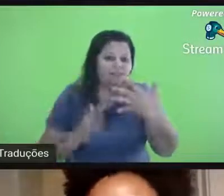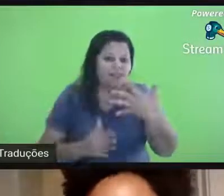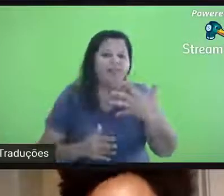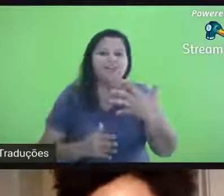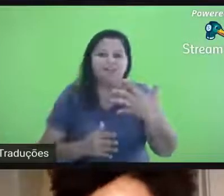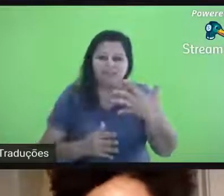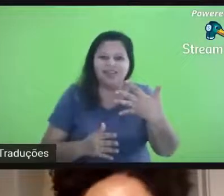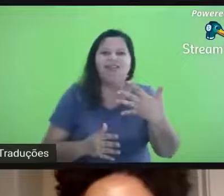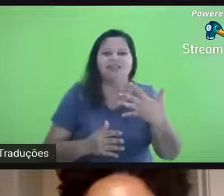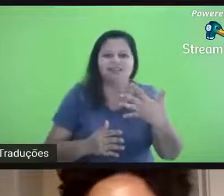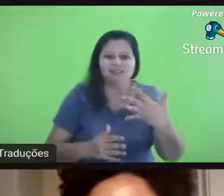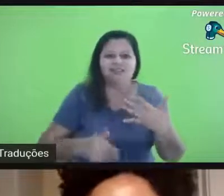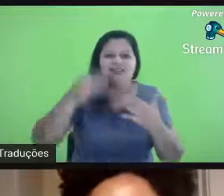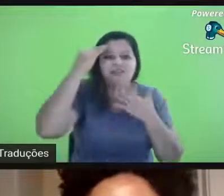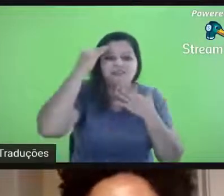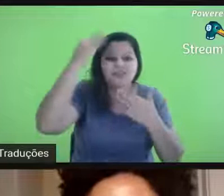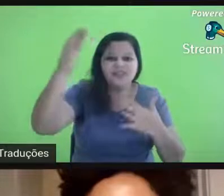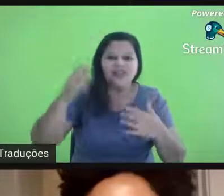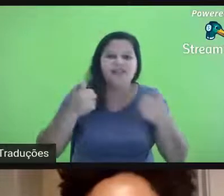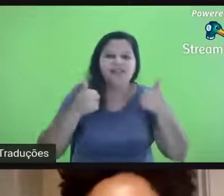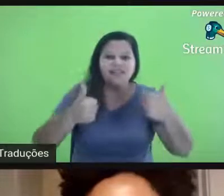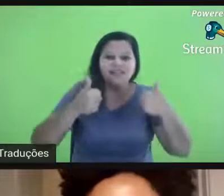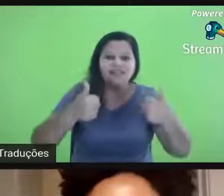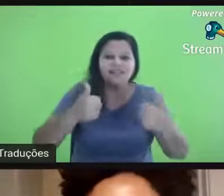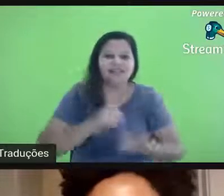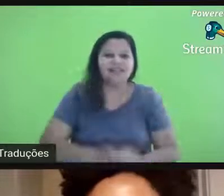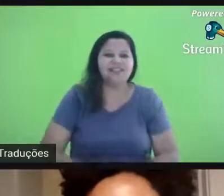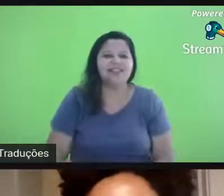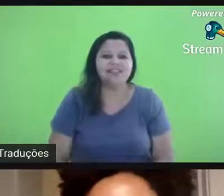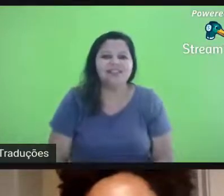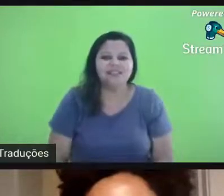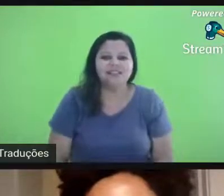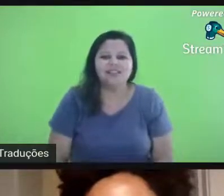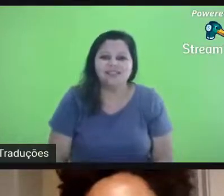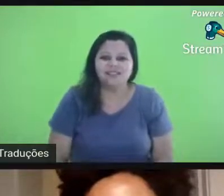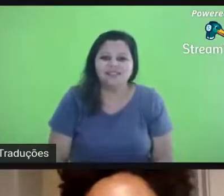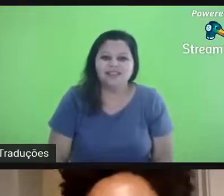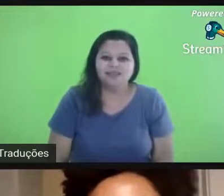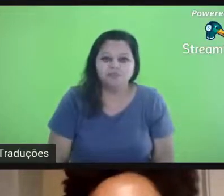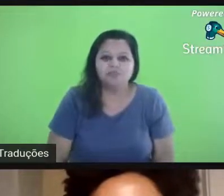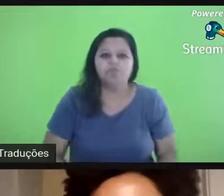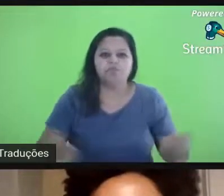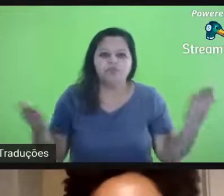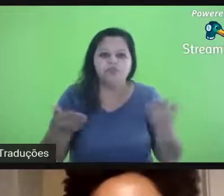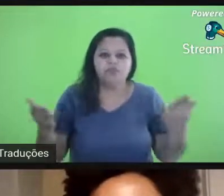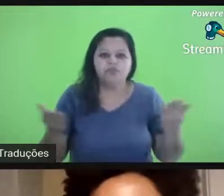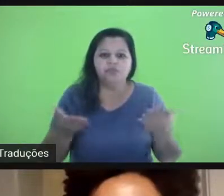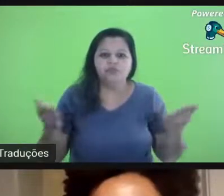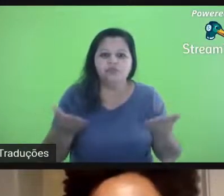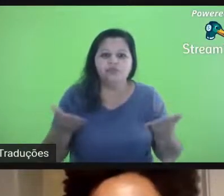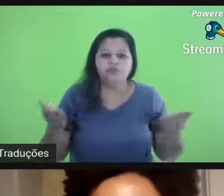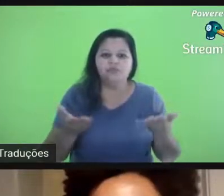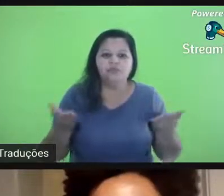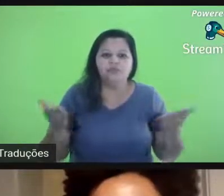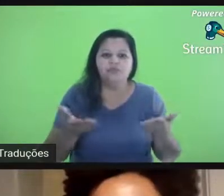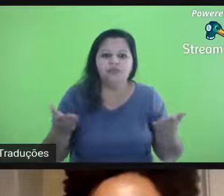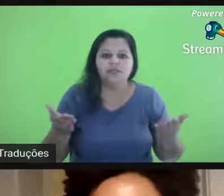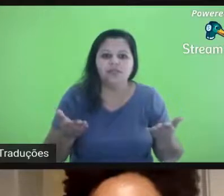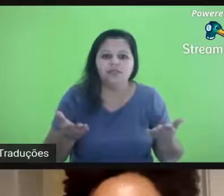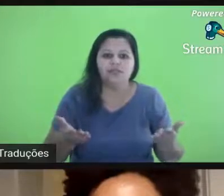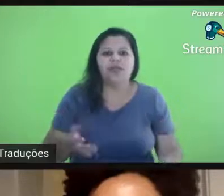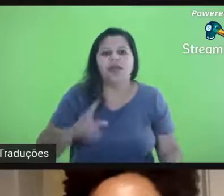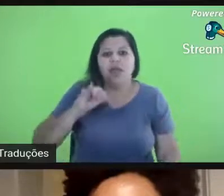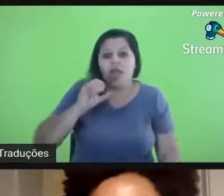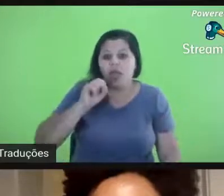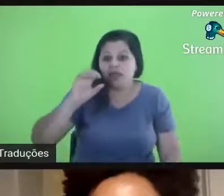né, nessa nossa palestra de hoje, essa apresentação de hoje. E é isso,